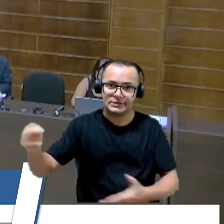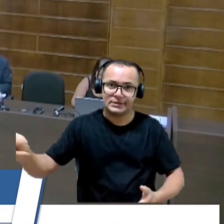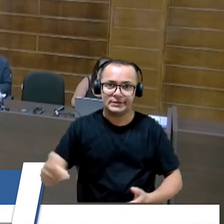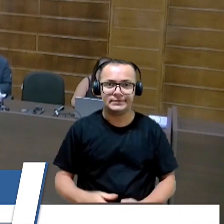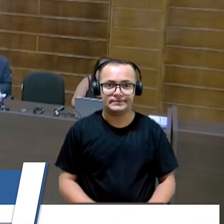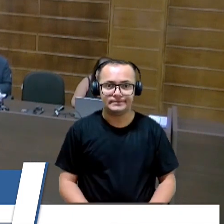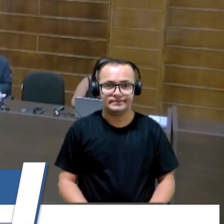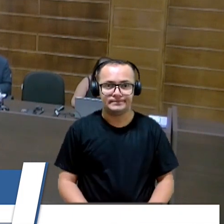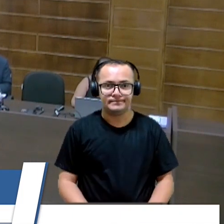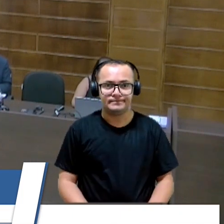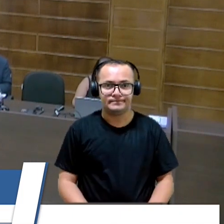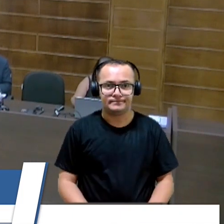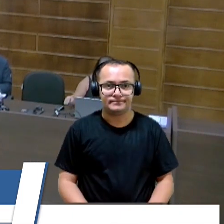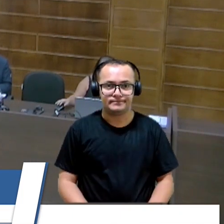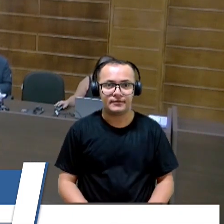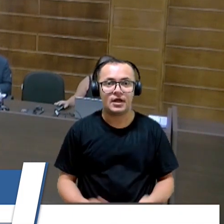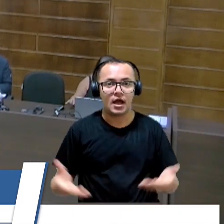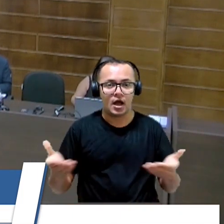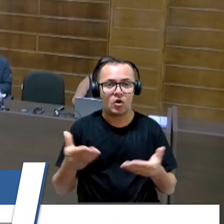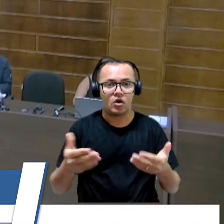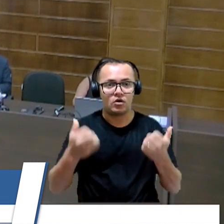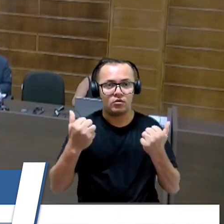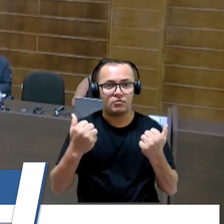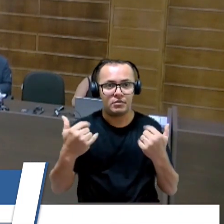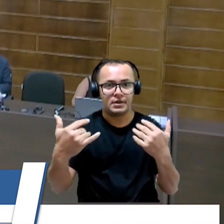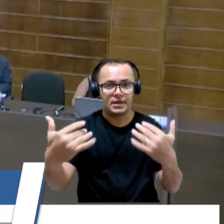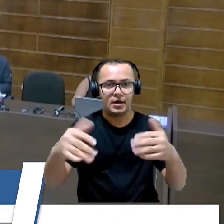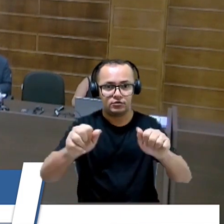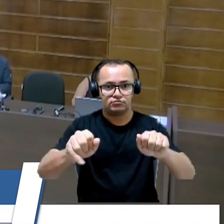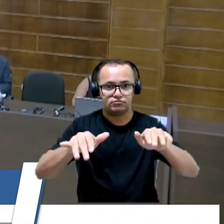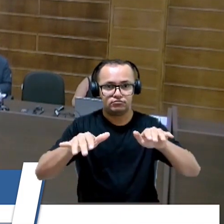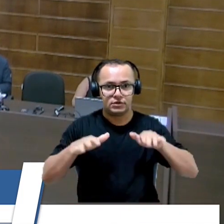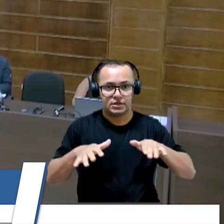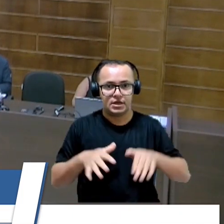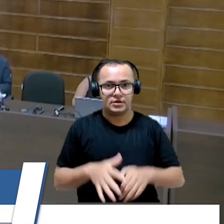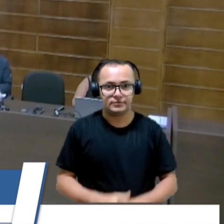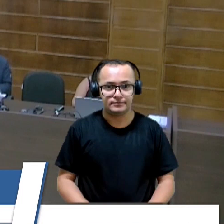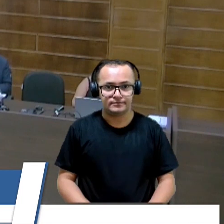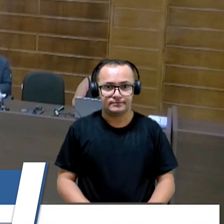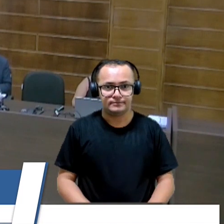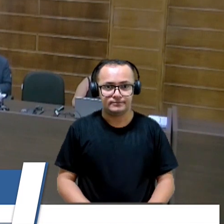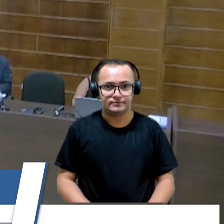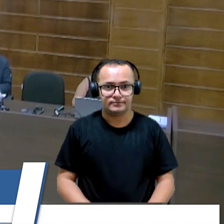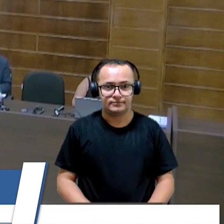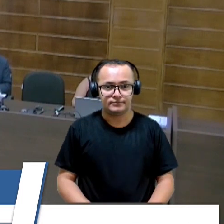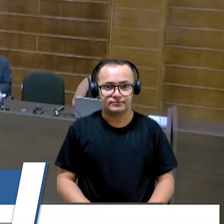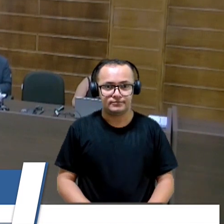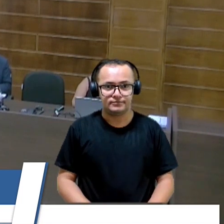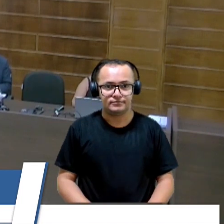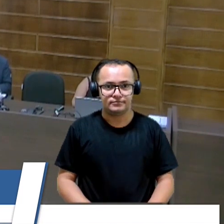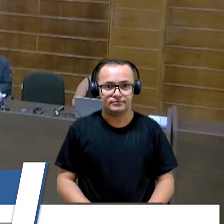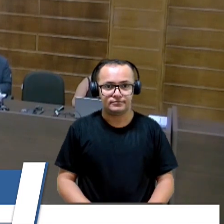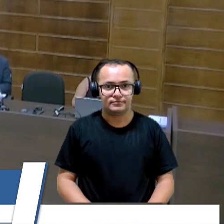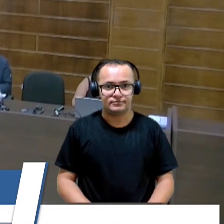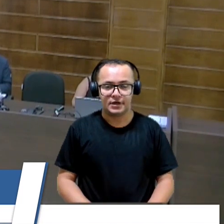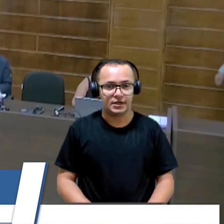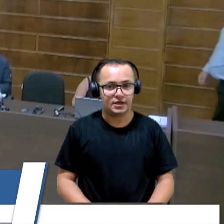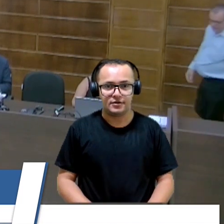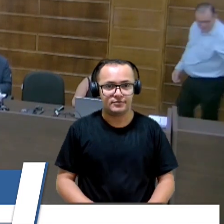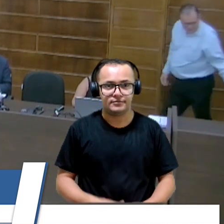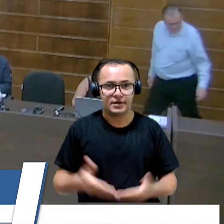Com a palavra plenário, eu quero salientar aqui neste momento, estou terminando o ano de